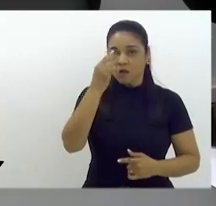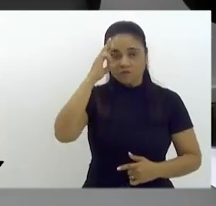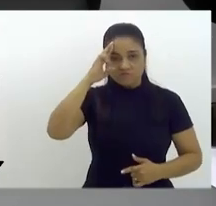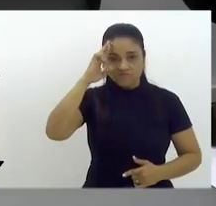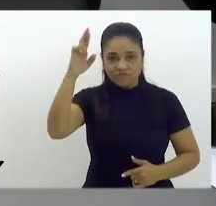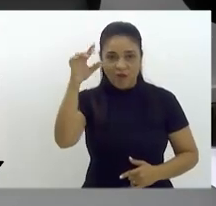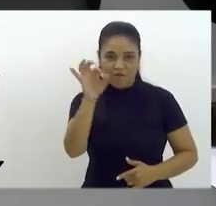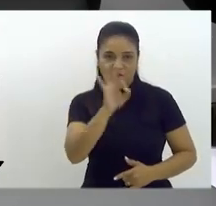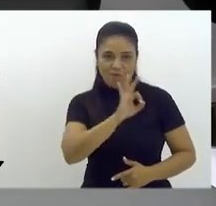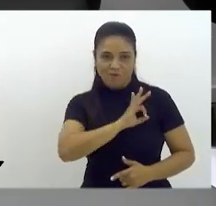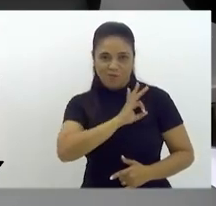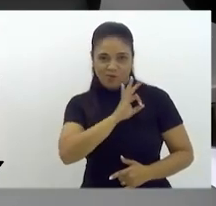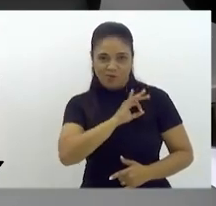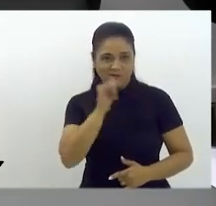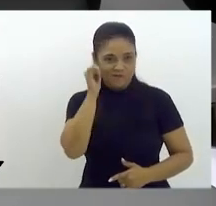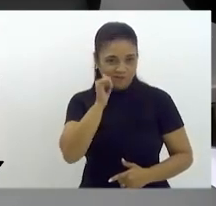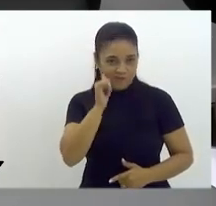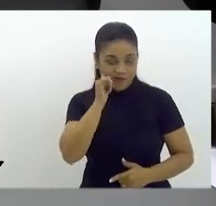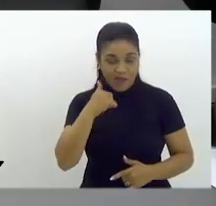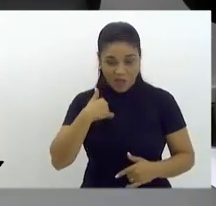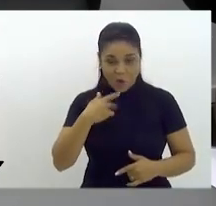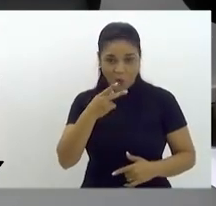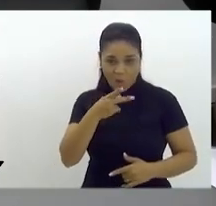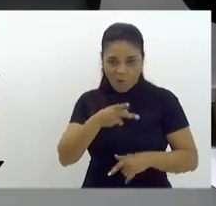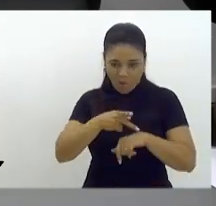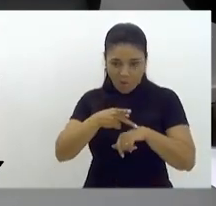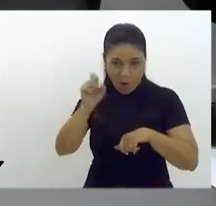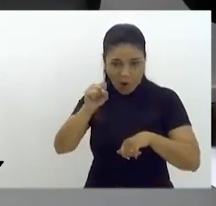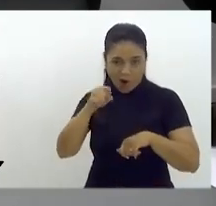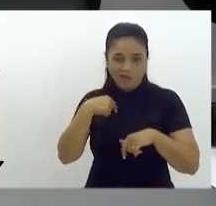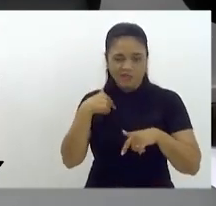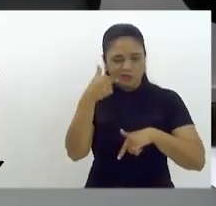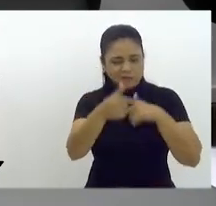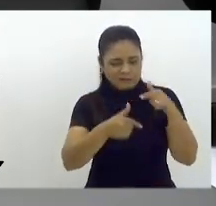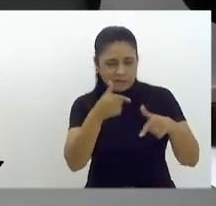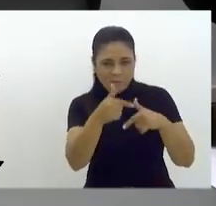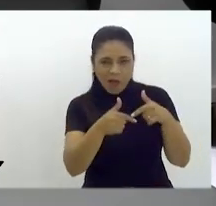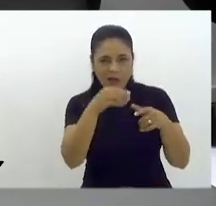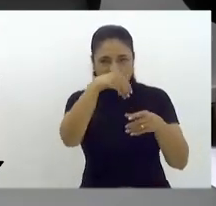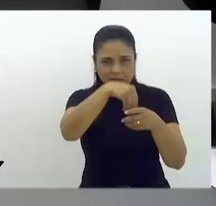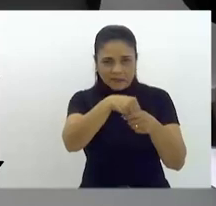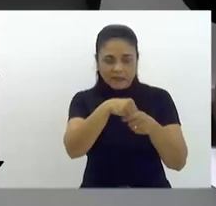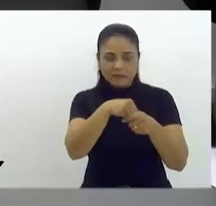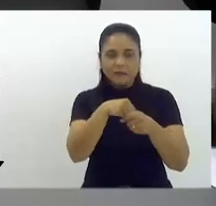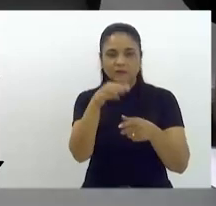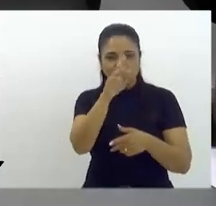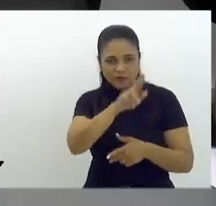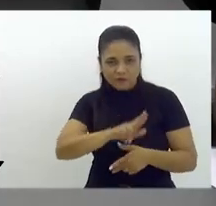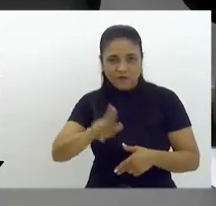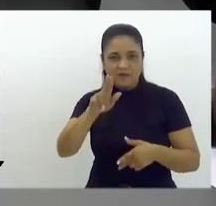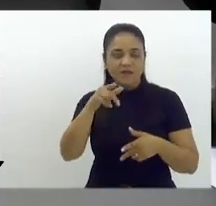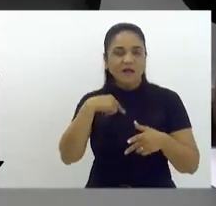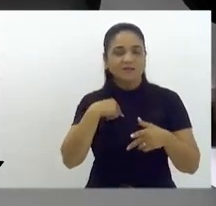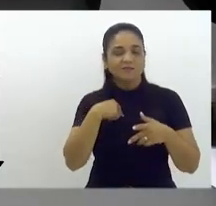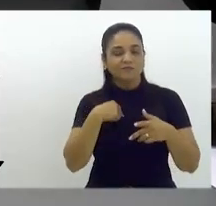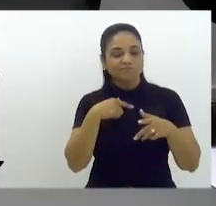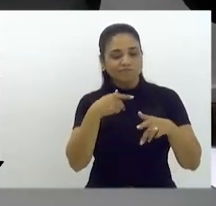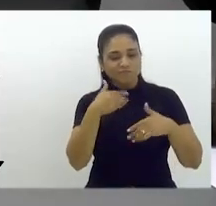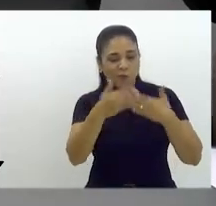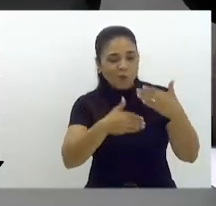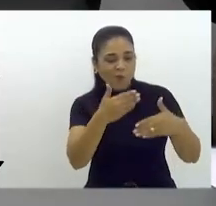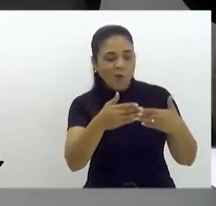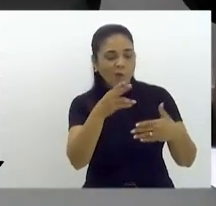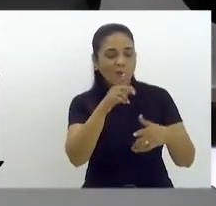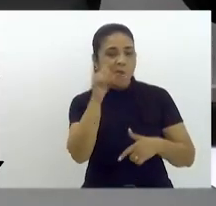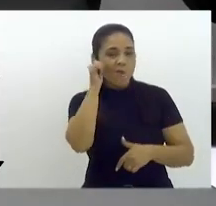porque tava fazendo Tô fazendo uma pós-graduação eu estava fazendo um trabalho sobre o protocolo de atendimento mulher estranhas e